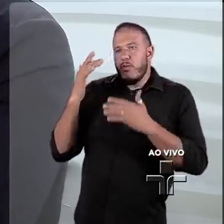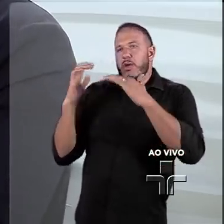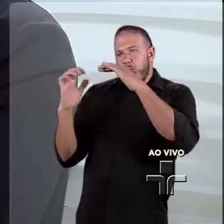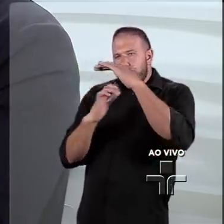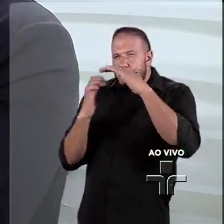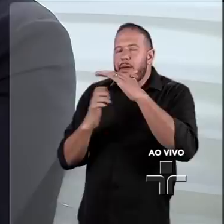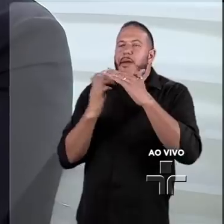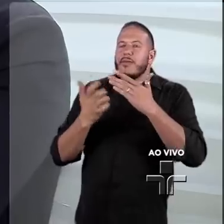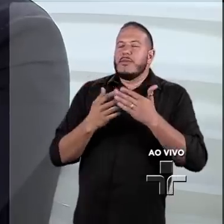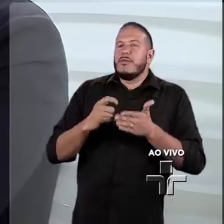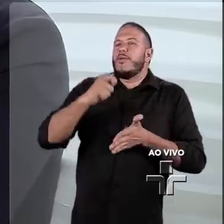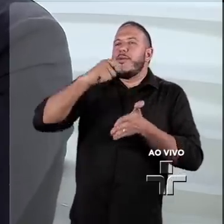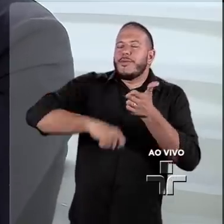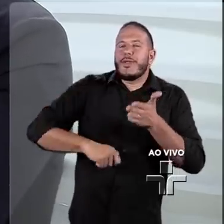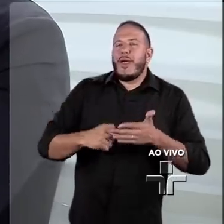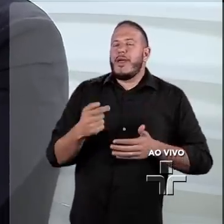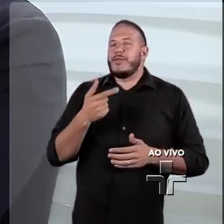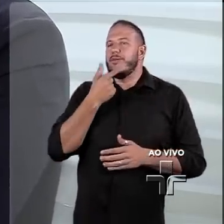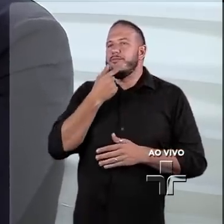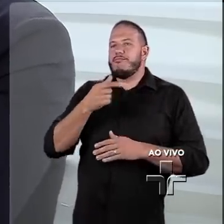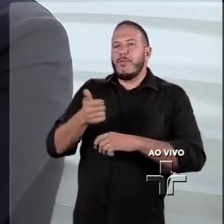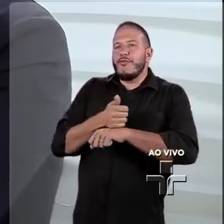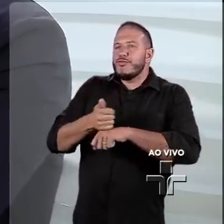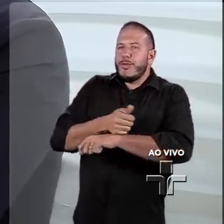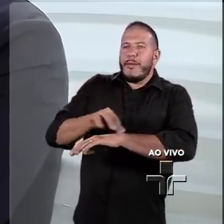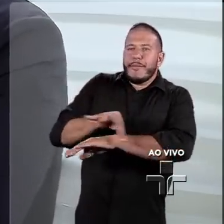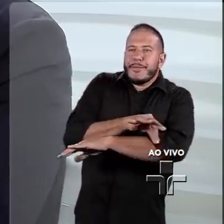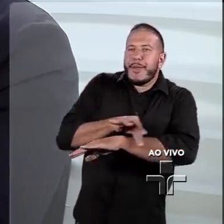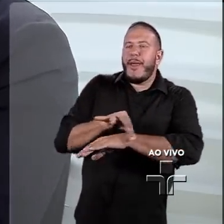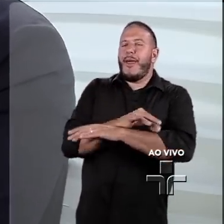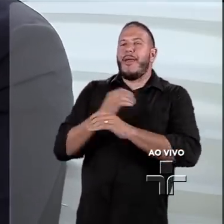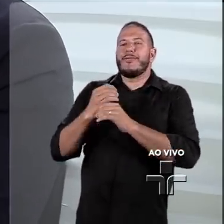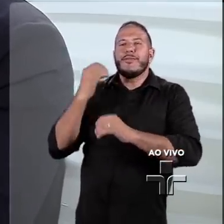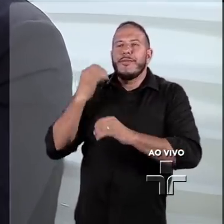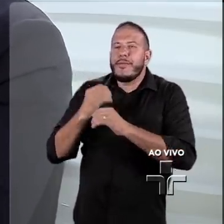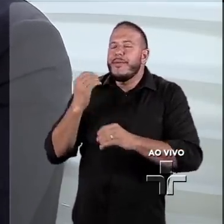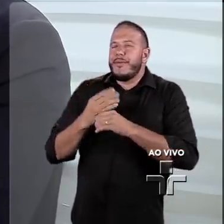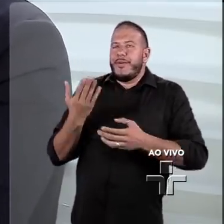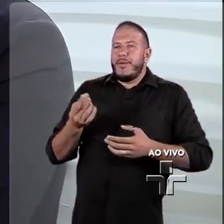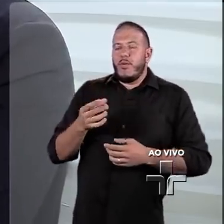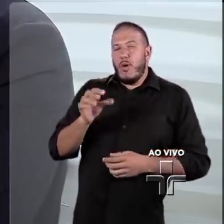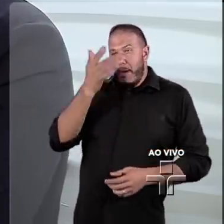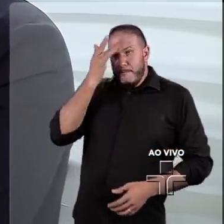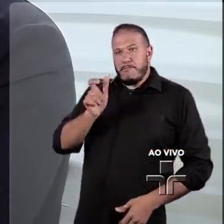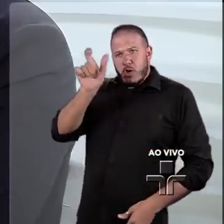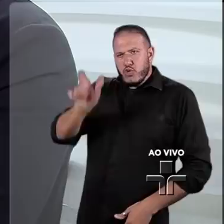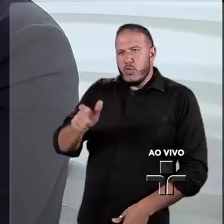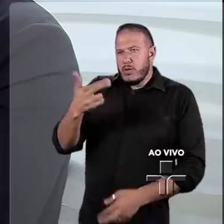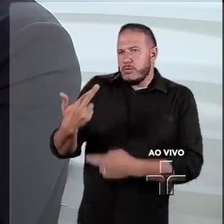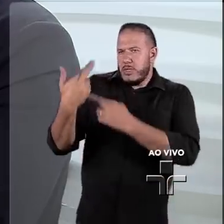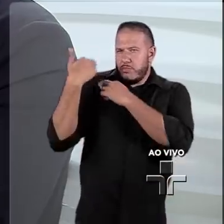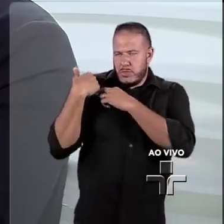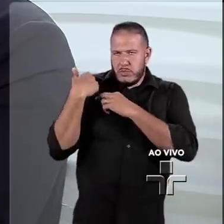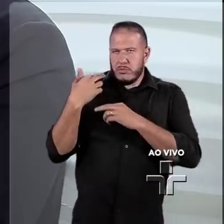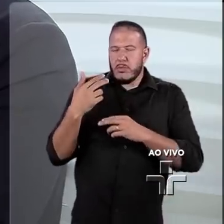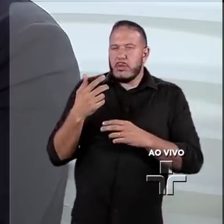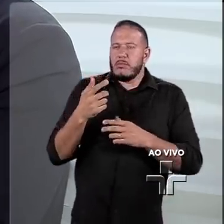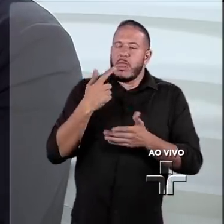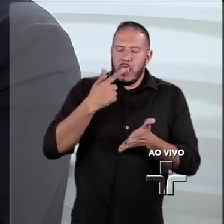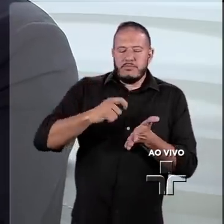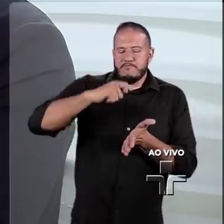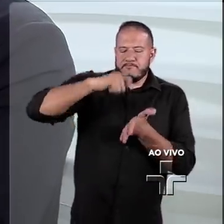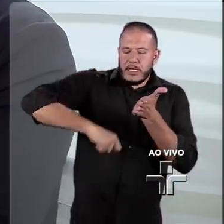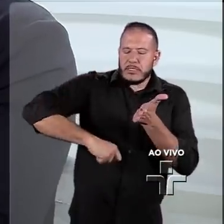pega alguém, um arquiteto, um engenheiro, pega alguém que que responda ao seu órgão de controle, assina, que